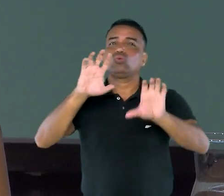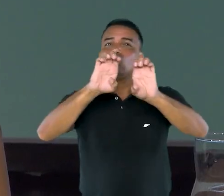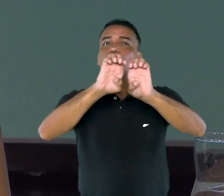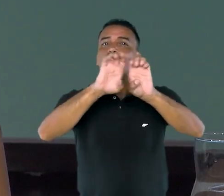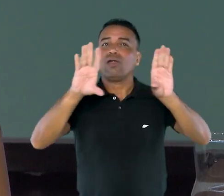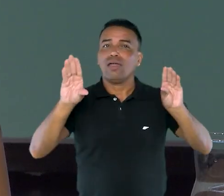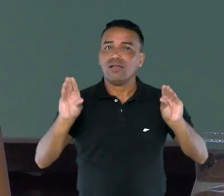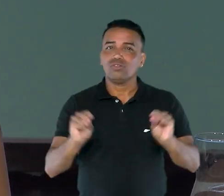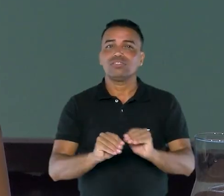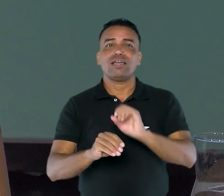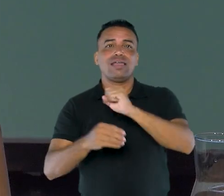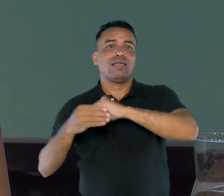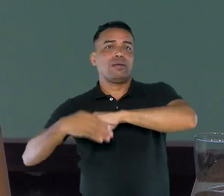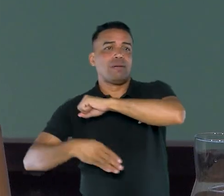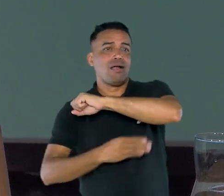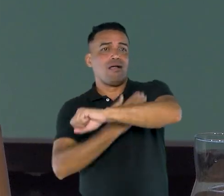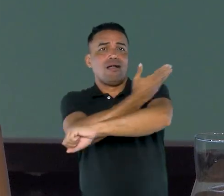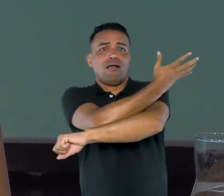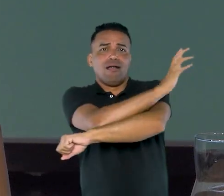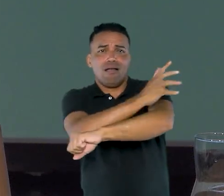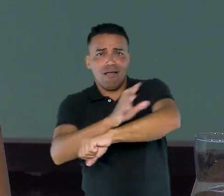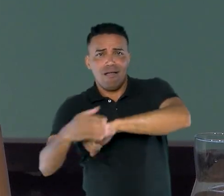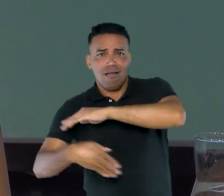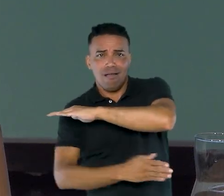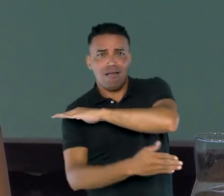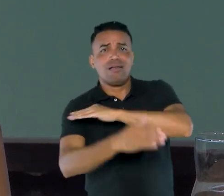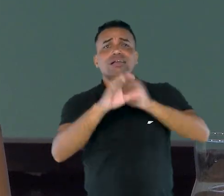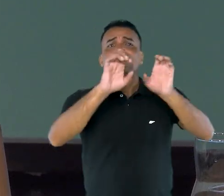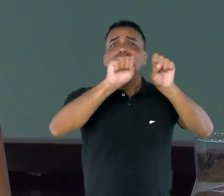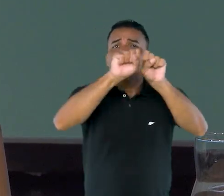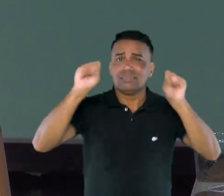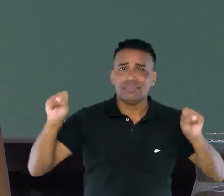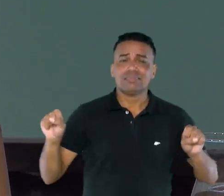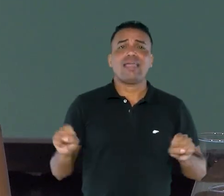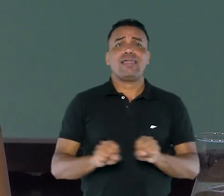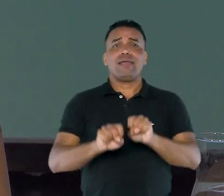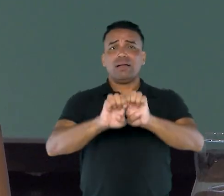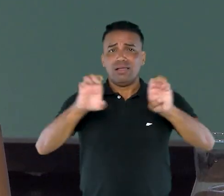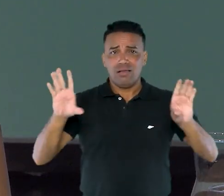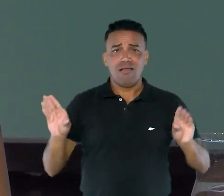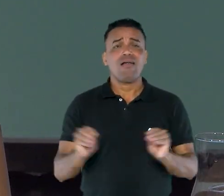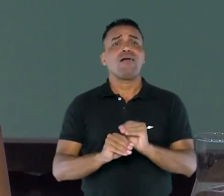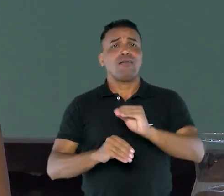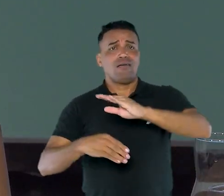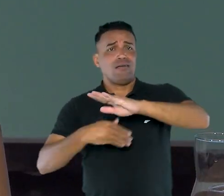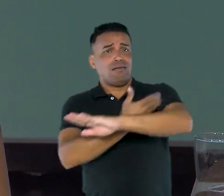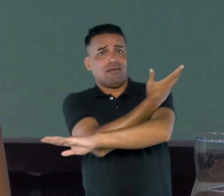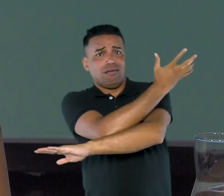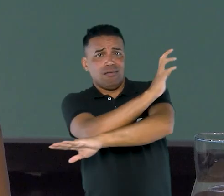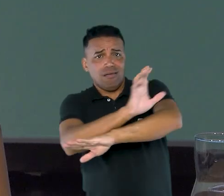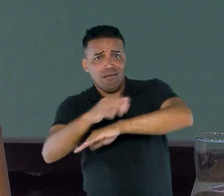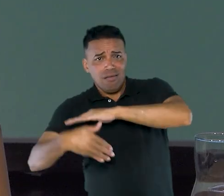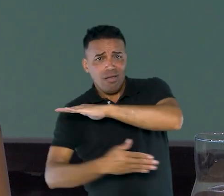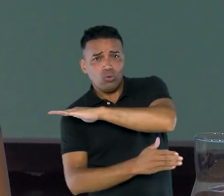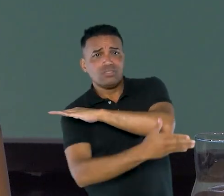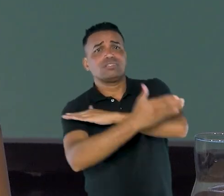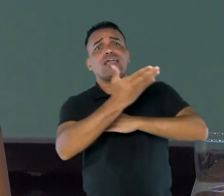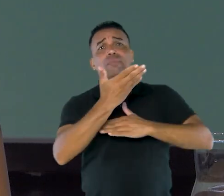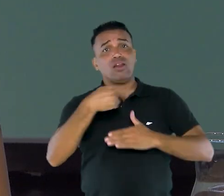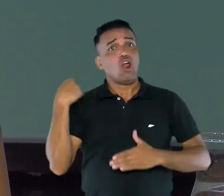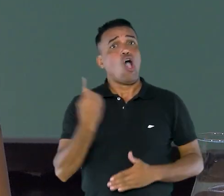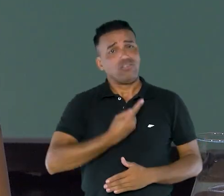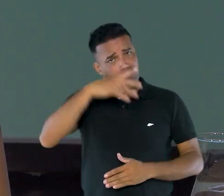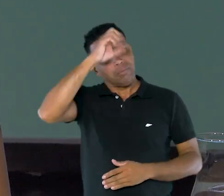pensamento Prigogine, pensamento de complexidade, sistema, ecossistema, e a gente está aprendendo isso